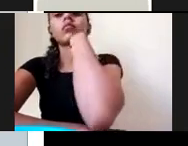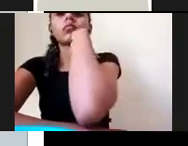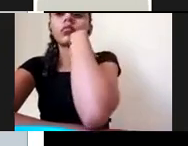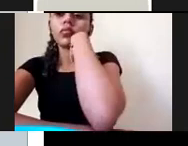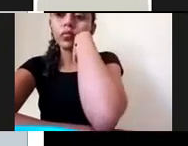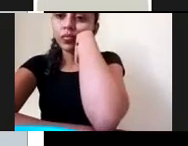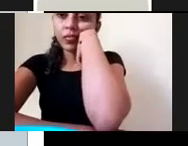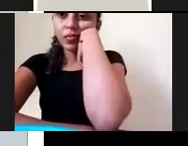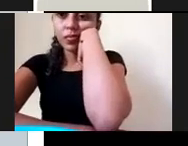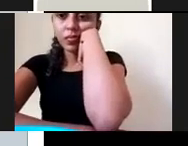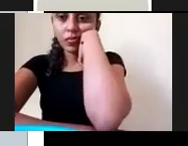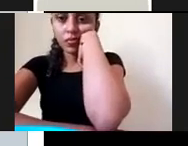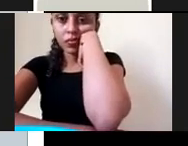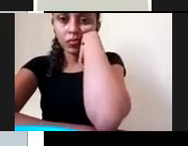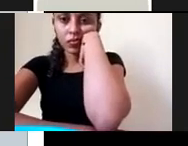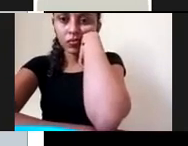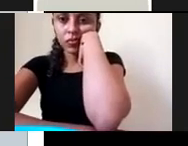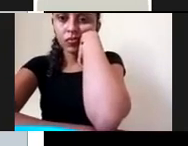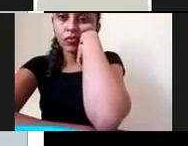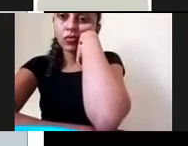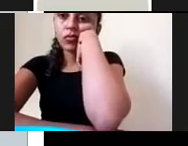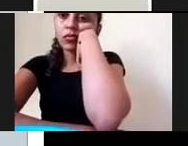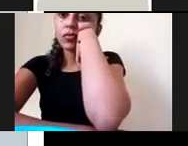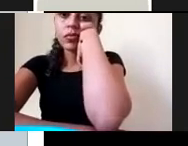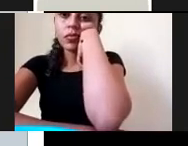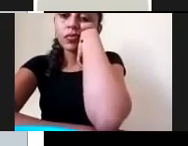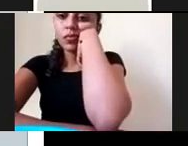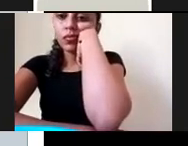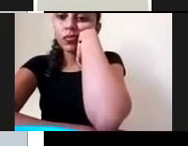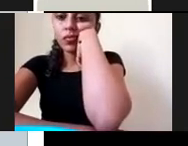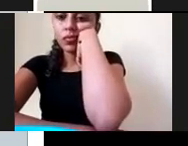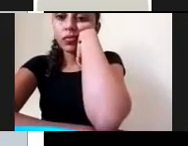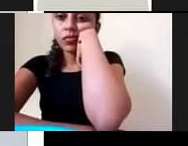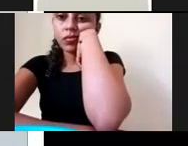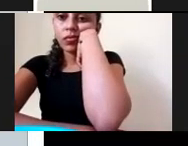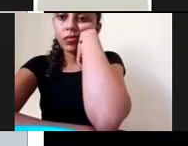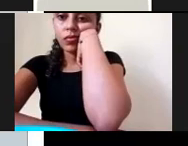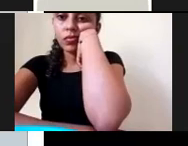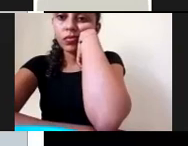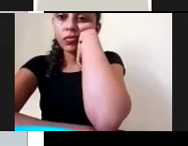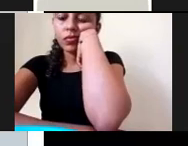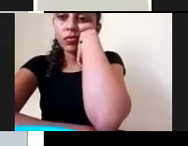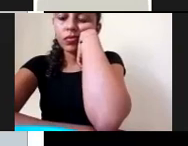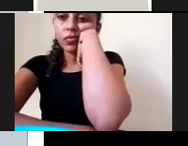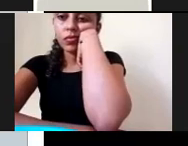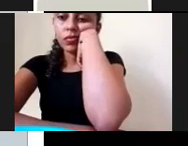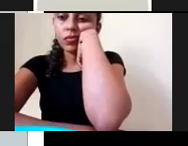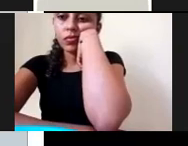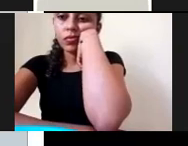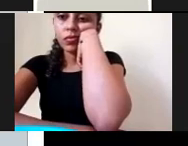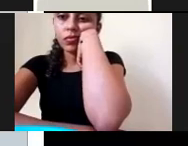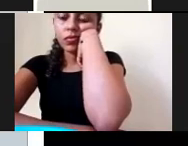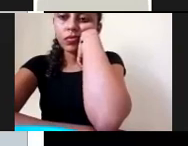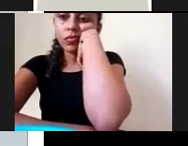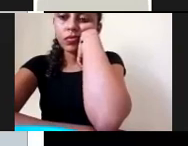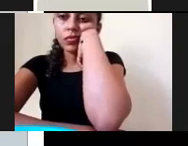avalia. Os dentes, a condição dentária. É importante saber, porque a deglutição também,